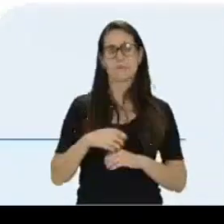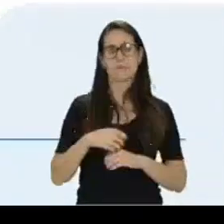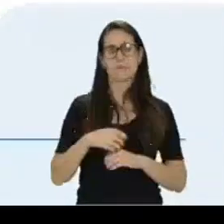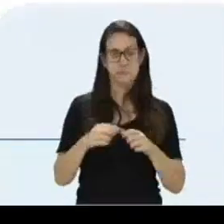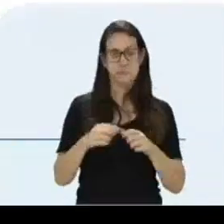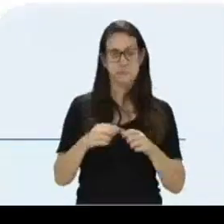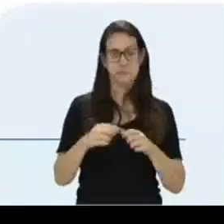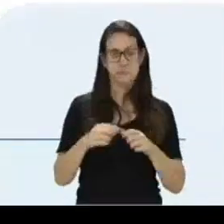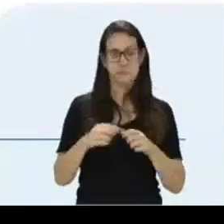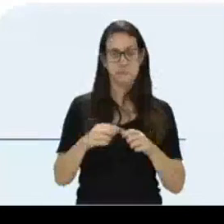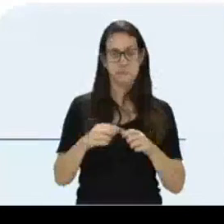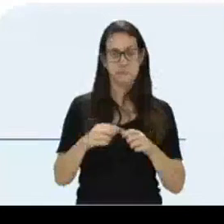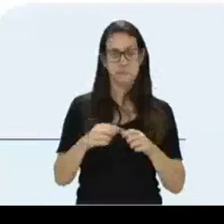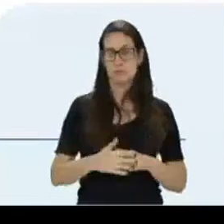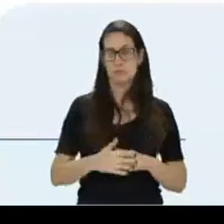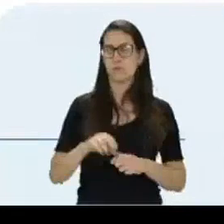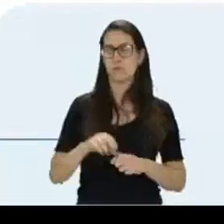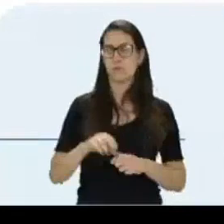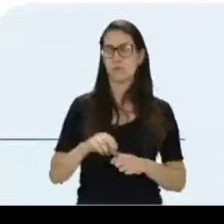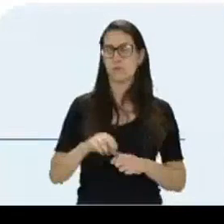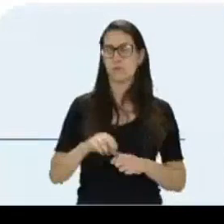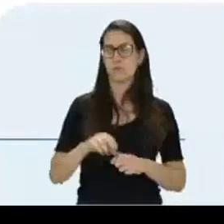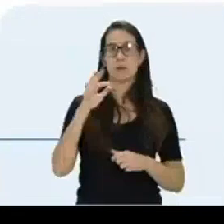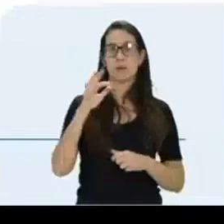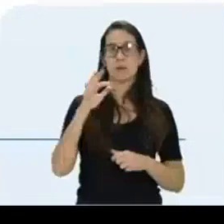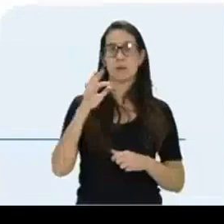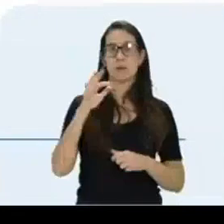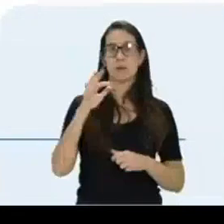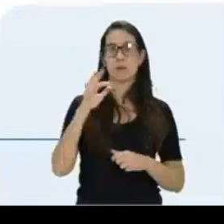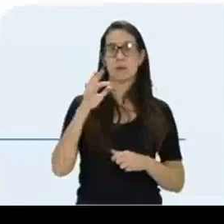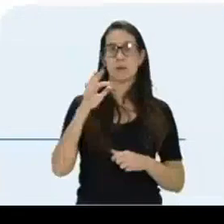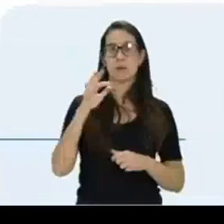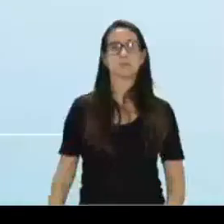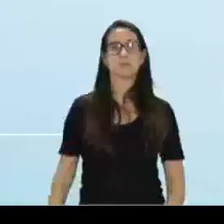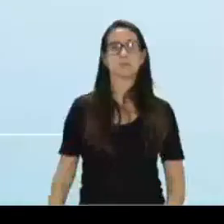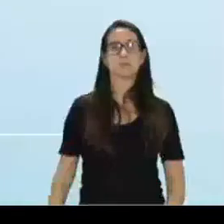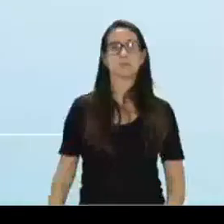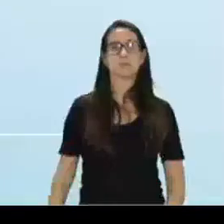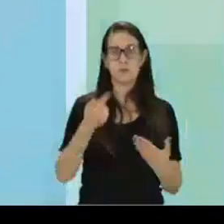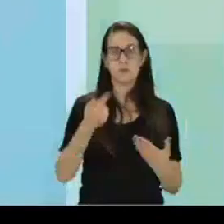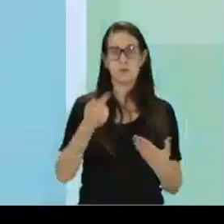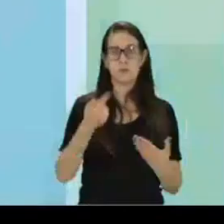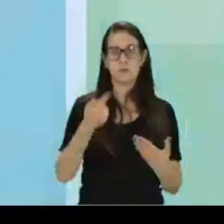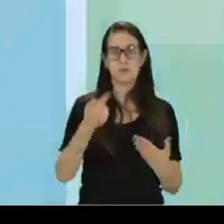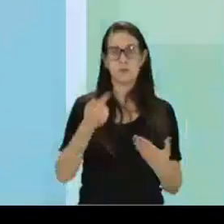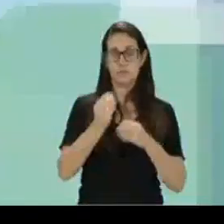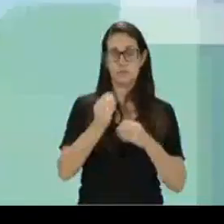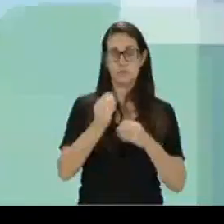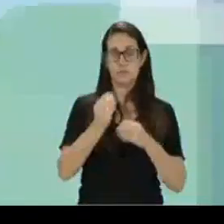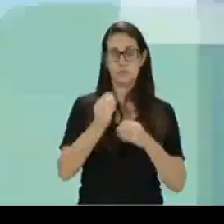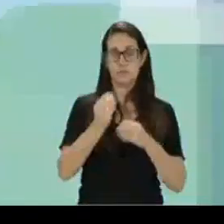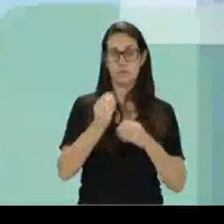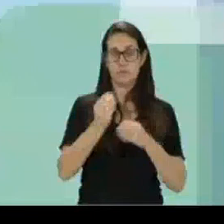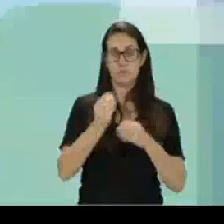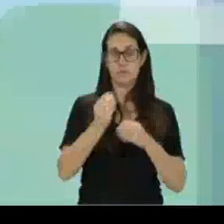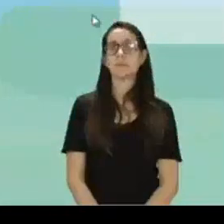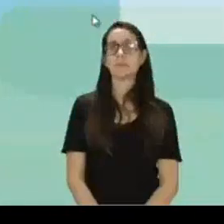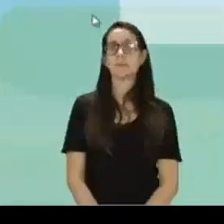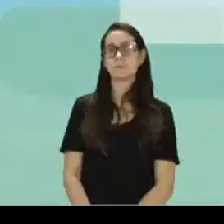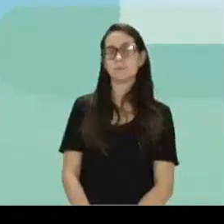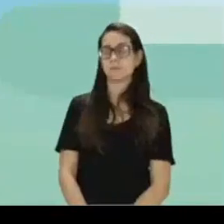com fluoxina. Então, é uma lâmina HF. Então, vamos lá para o nosso software,